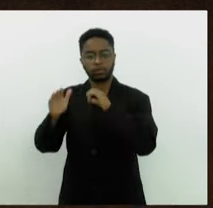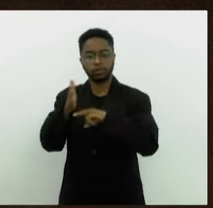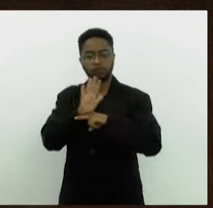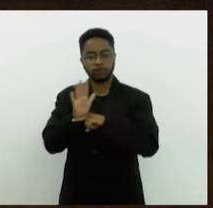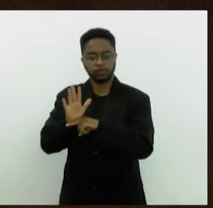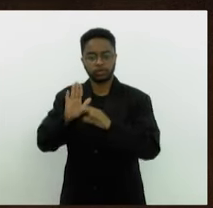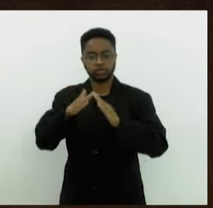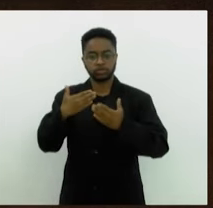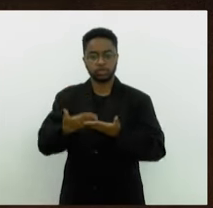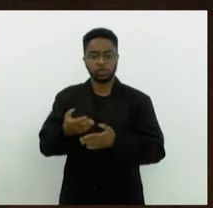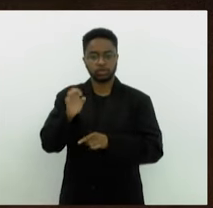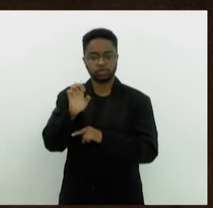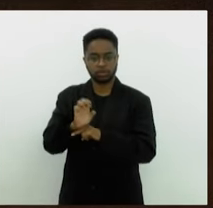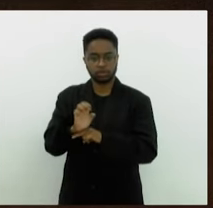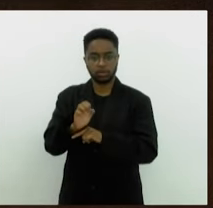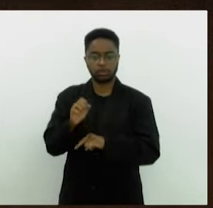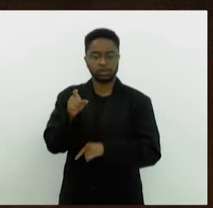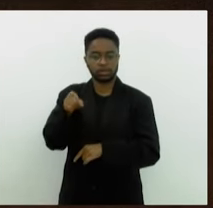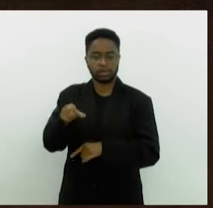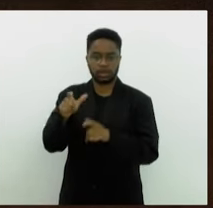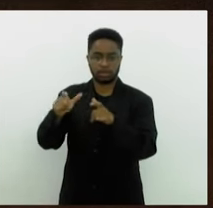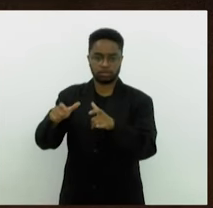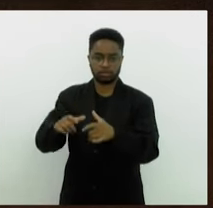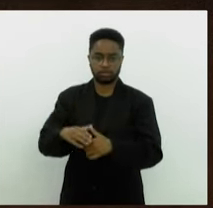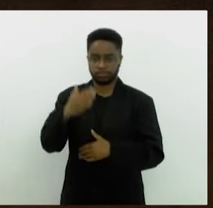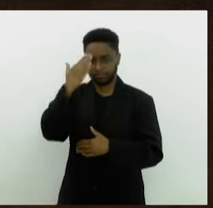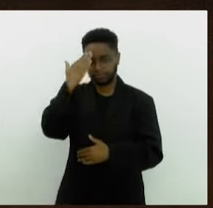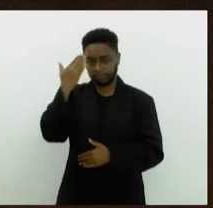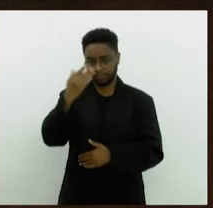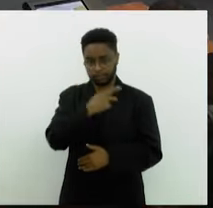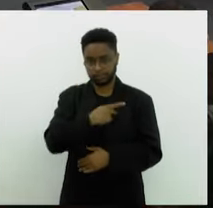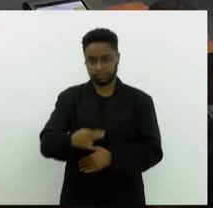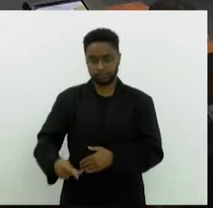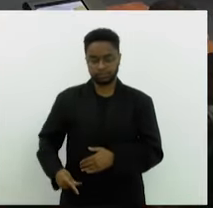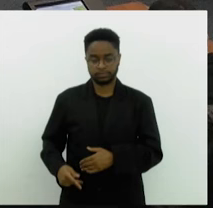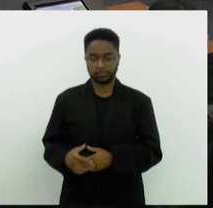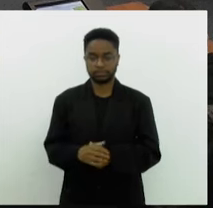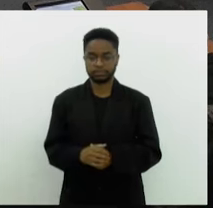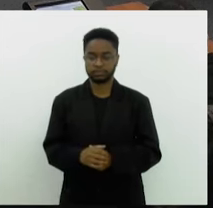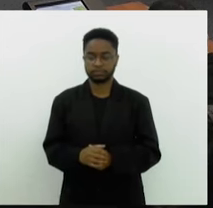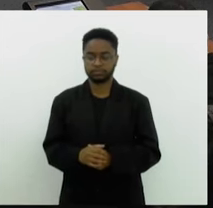Estadual Almirante Tamandaré, em São Pedro de Aldeia. Presidente, obrigado a Vossa Excelência.